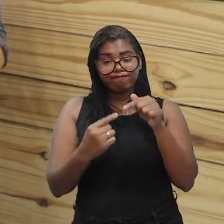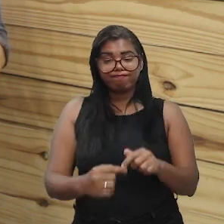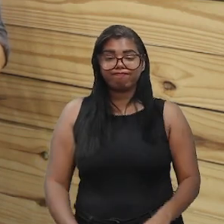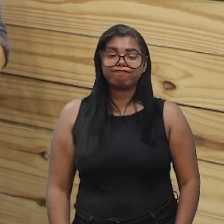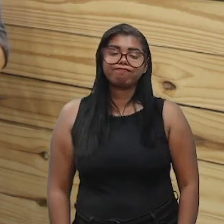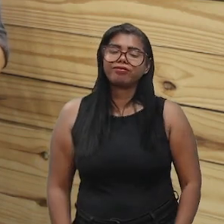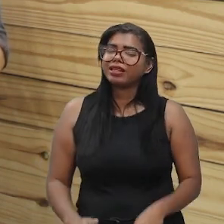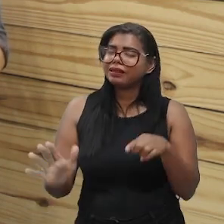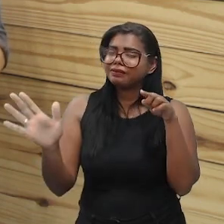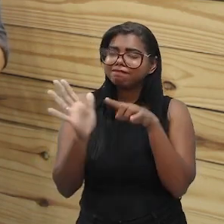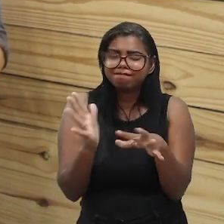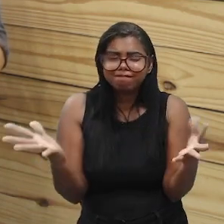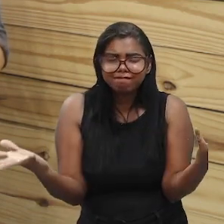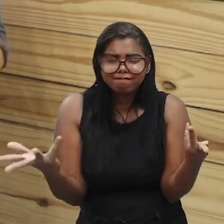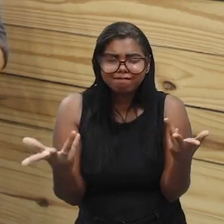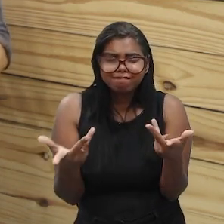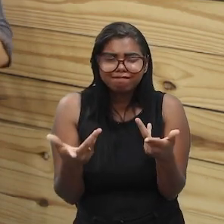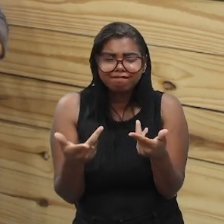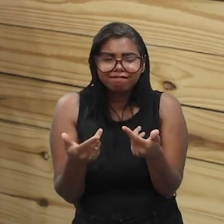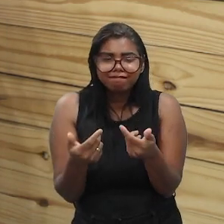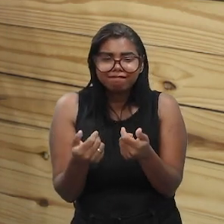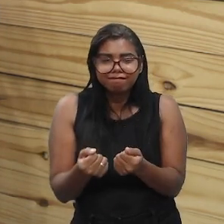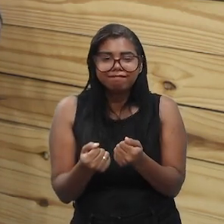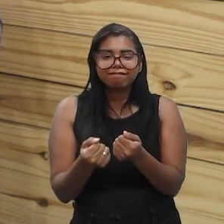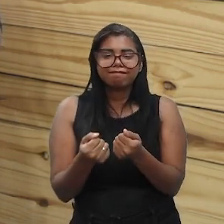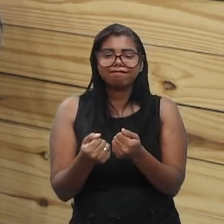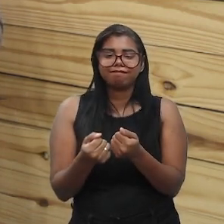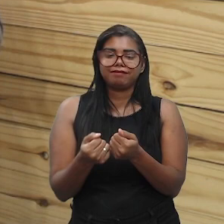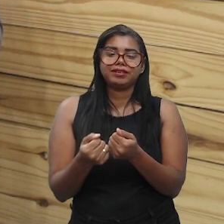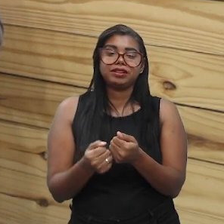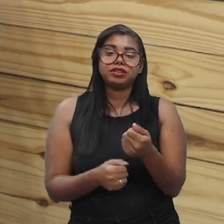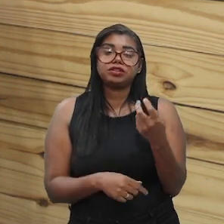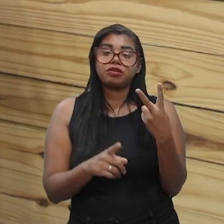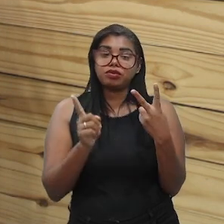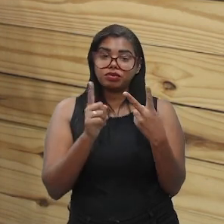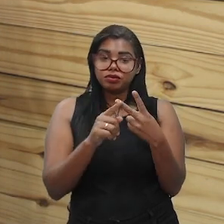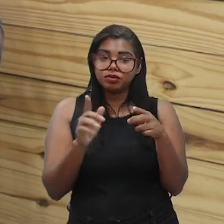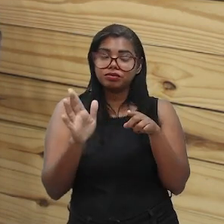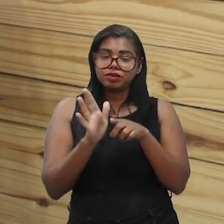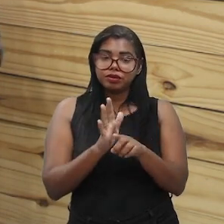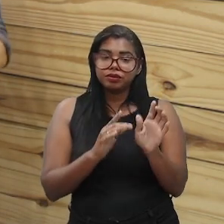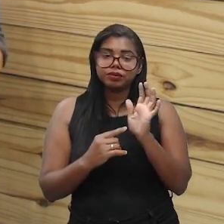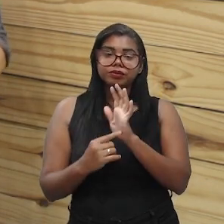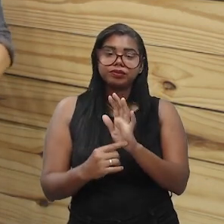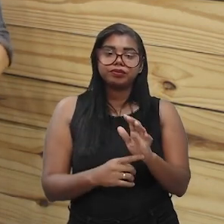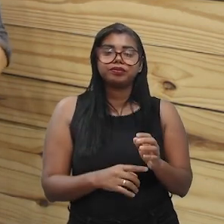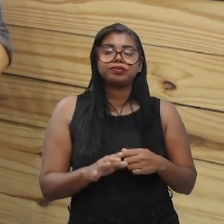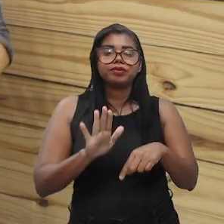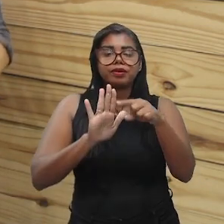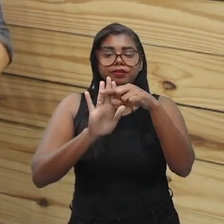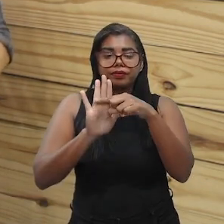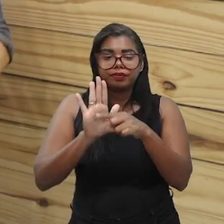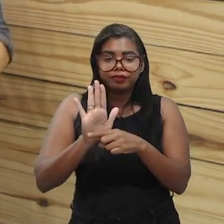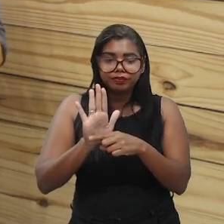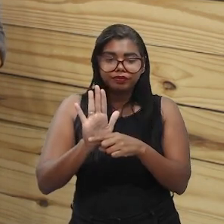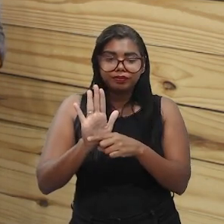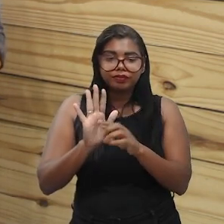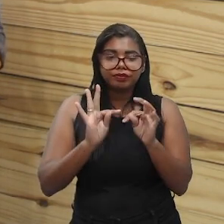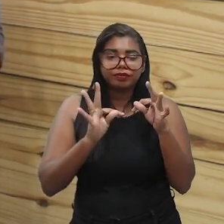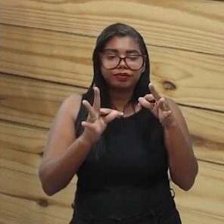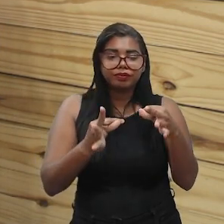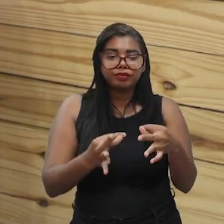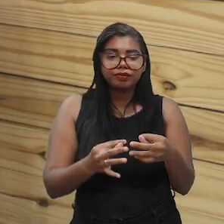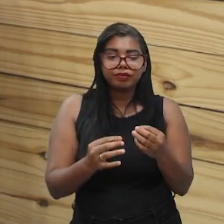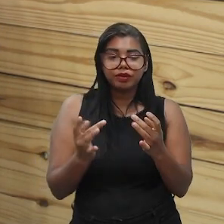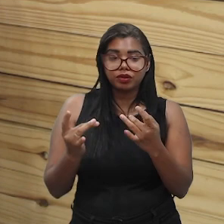que pergunta fantástica. Inclusive faz um link com aquela segunda pergunta que o senhor nos trouxe sobre as metas. Planejamento é tudo. Não só